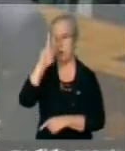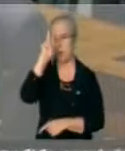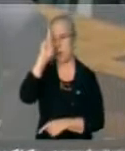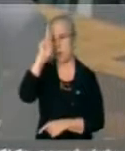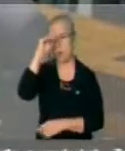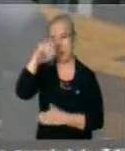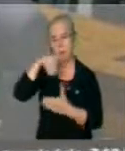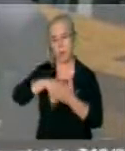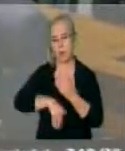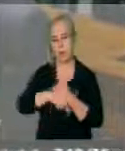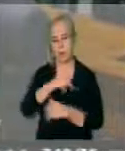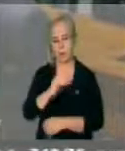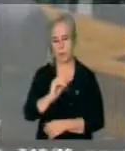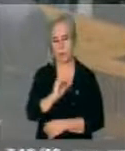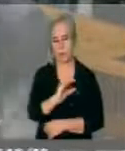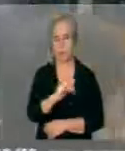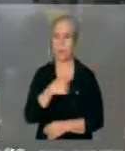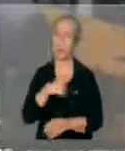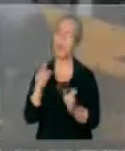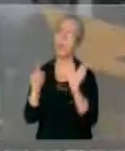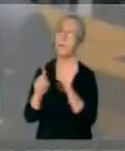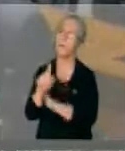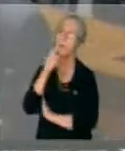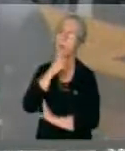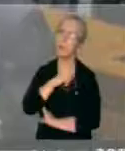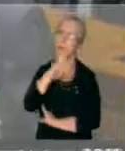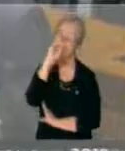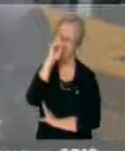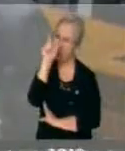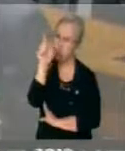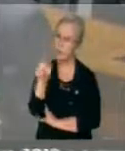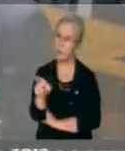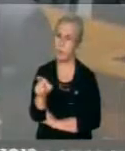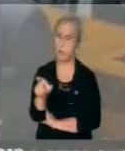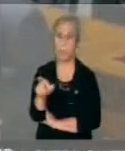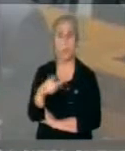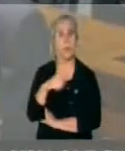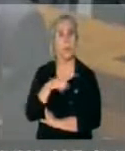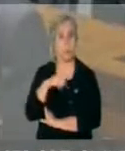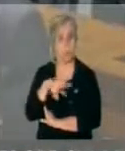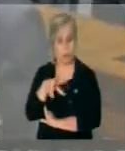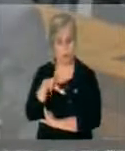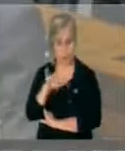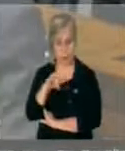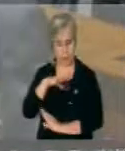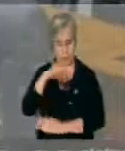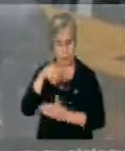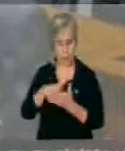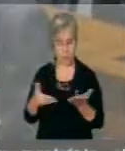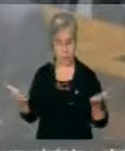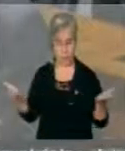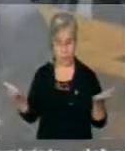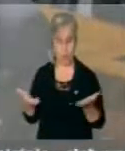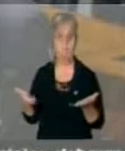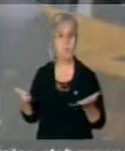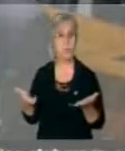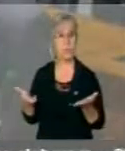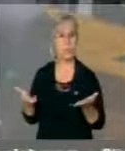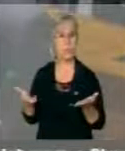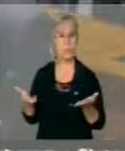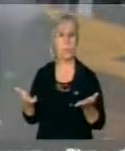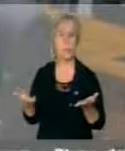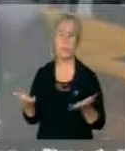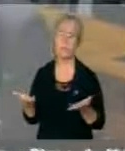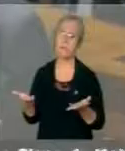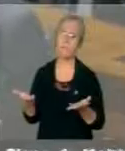votação dessa PEC. Então eu consulto Vossa Excelência se nós teremos a condição de votar ainda hoje, diante do que Vossa